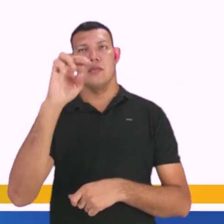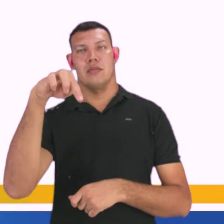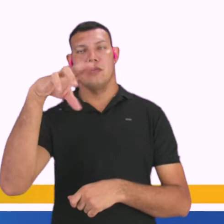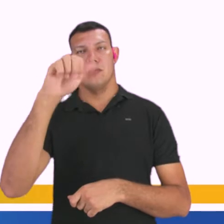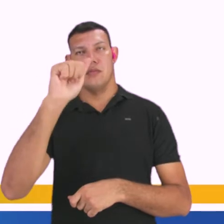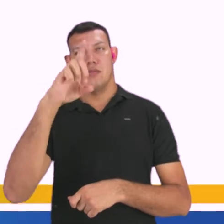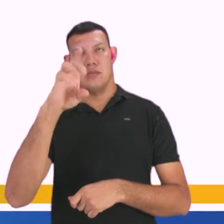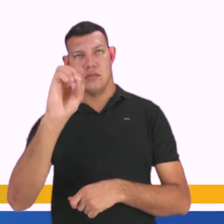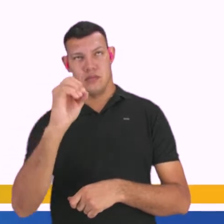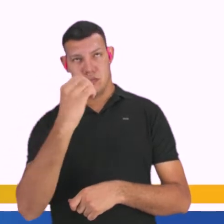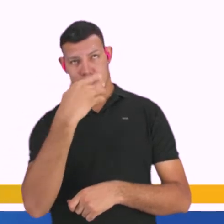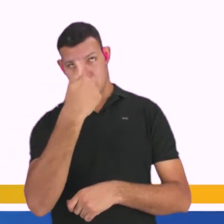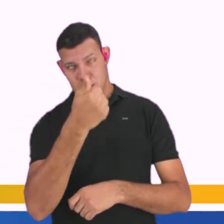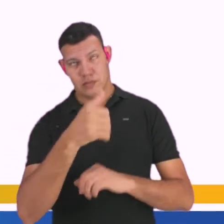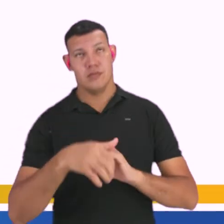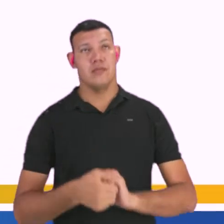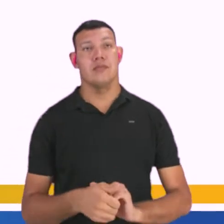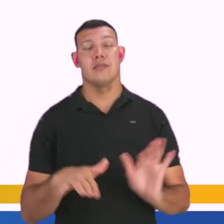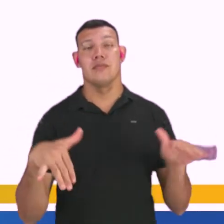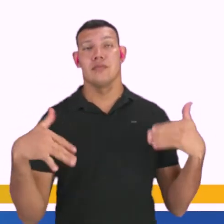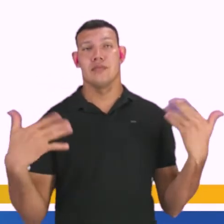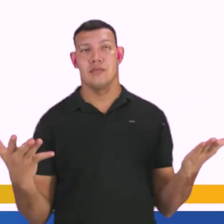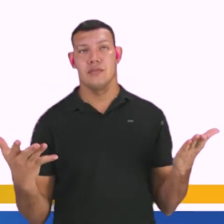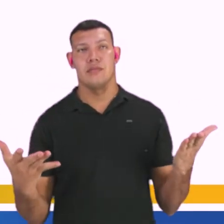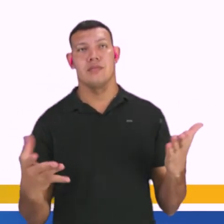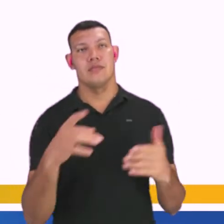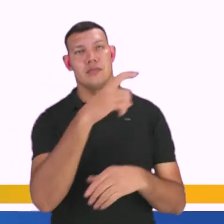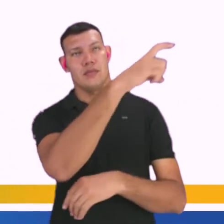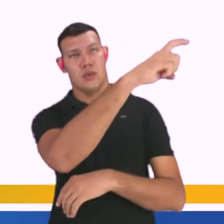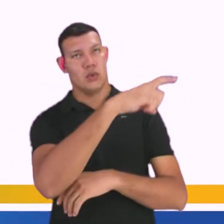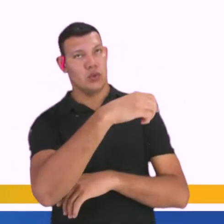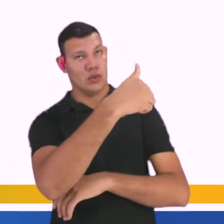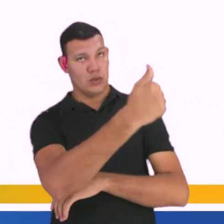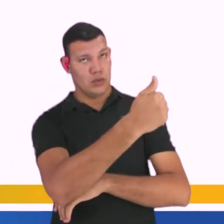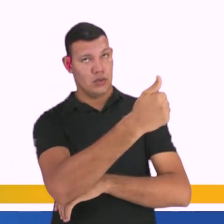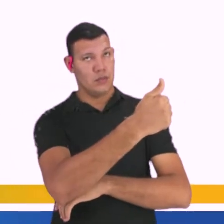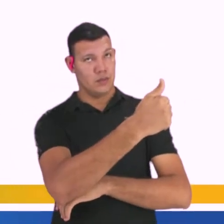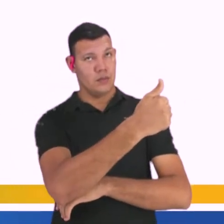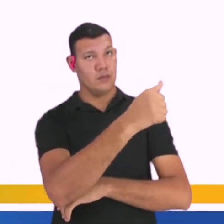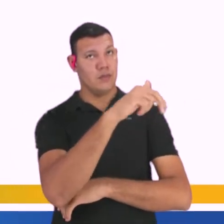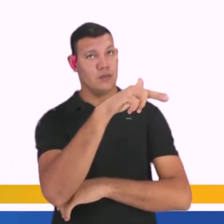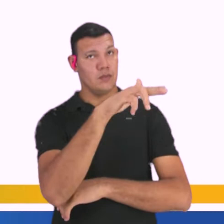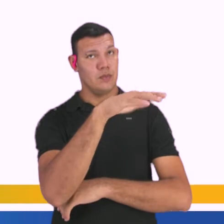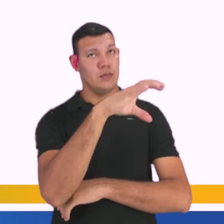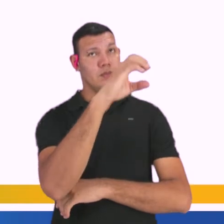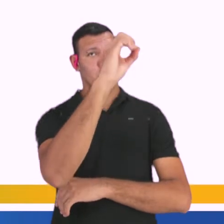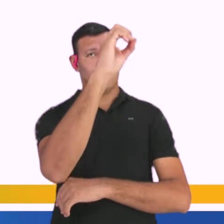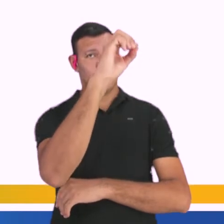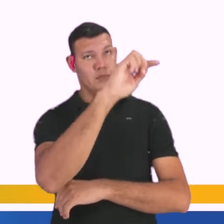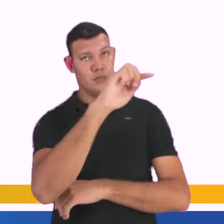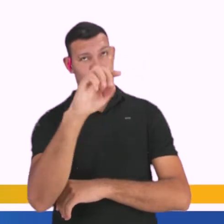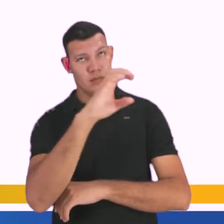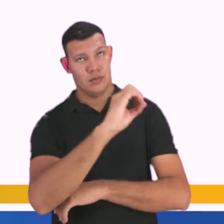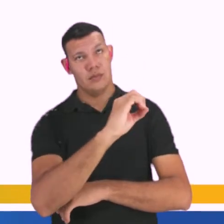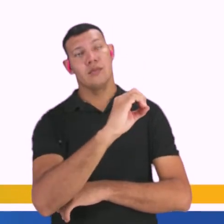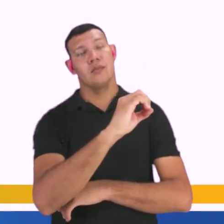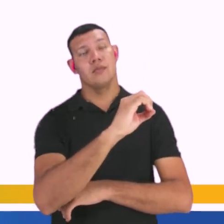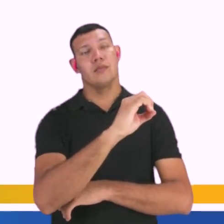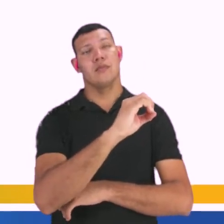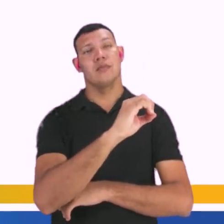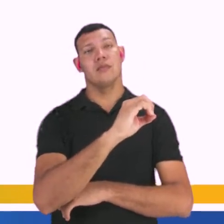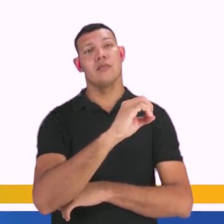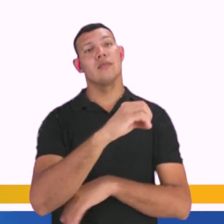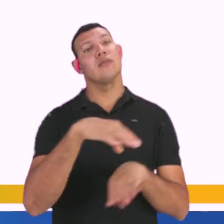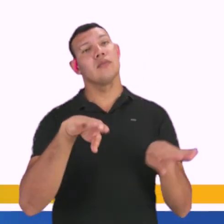nesse caso nós vamos ter um X1 E aí nós vamos ter um quociente de zero dividido por zero